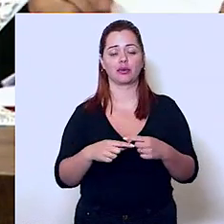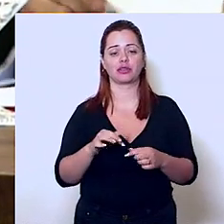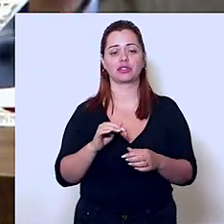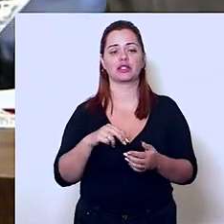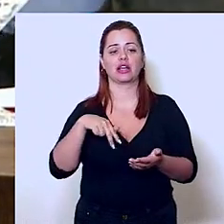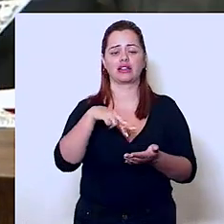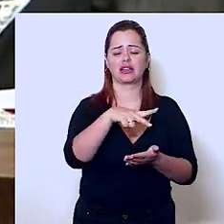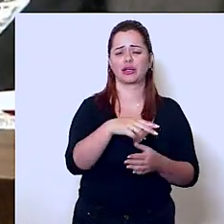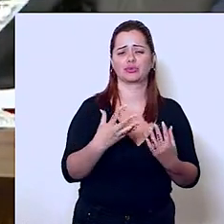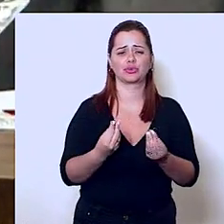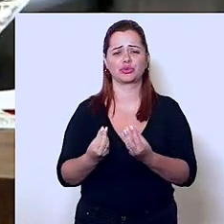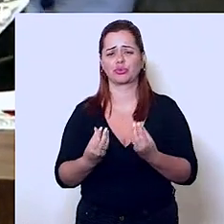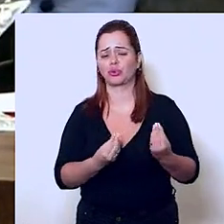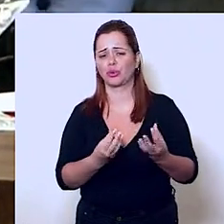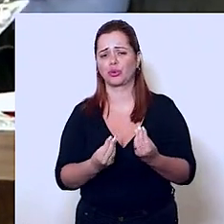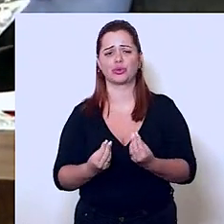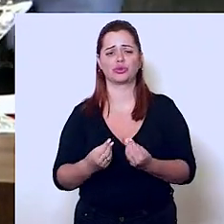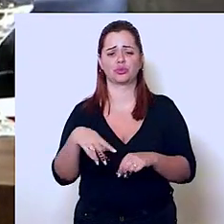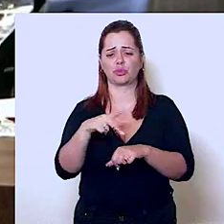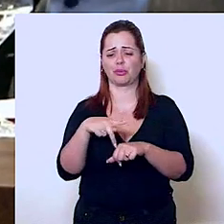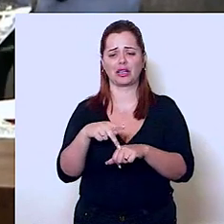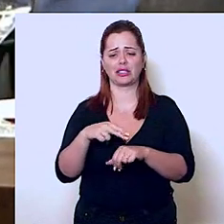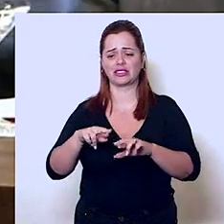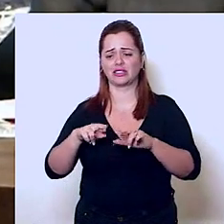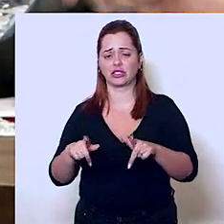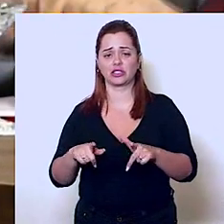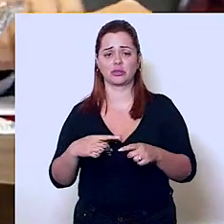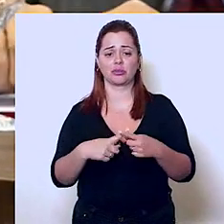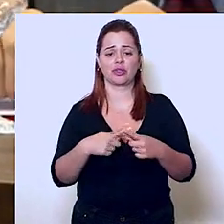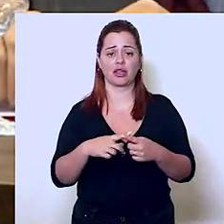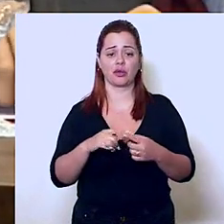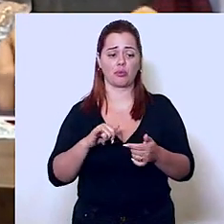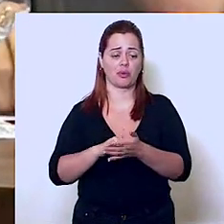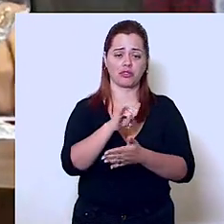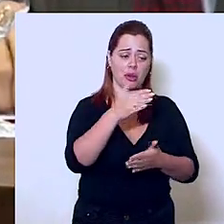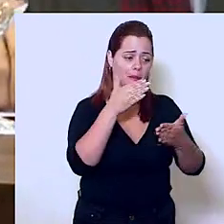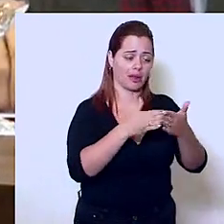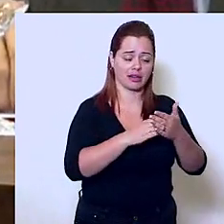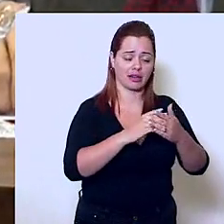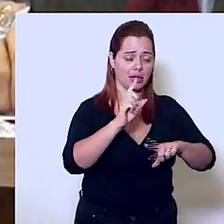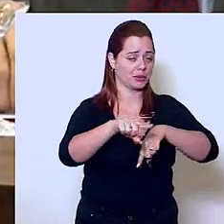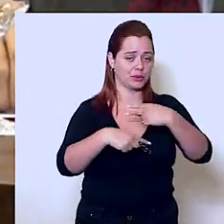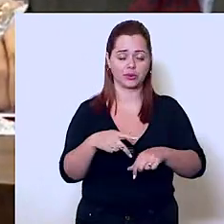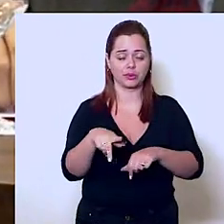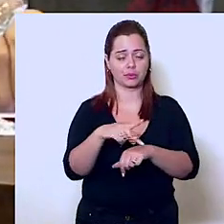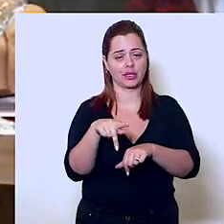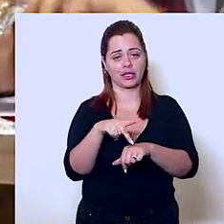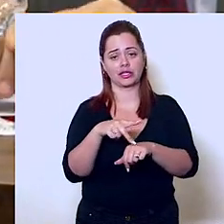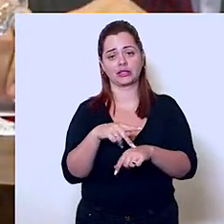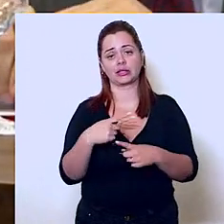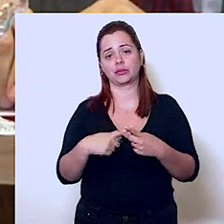num Comet britânico, que era um avião que já estava interditado em outros países, porque ele tinha as